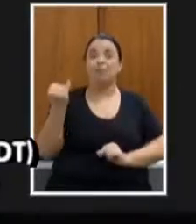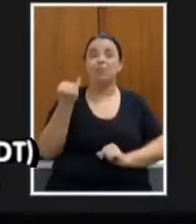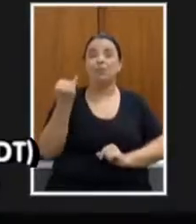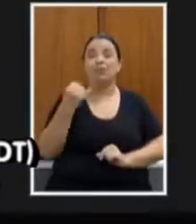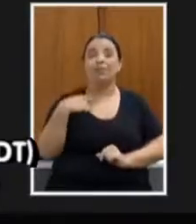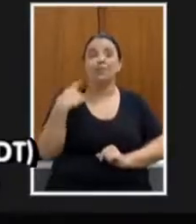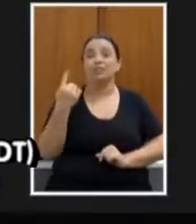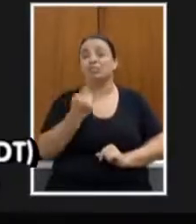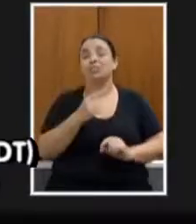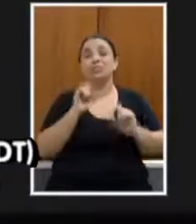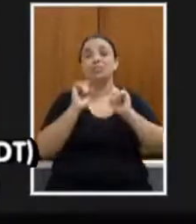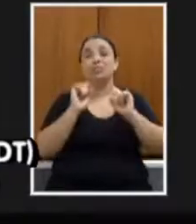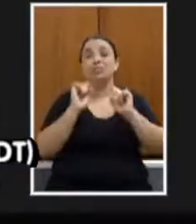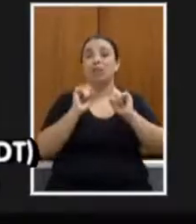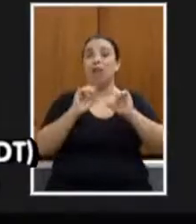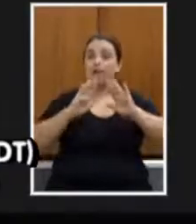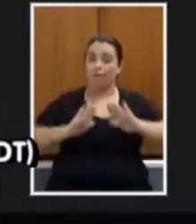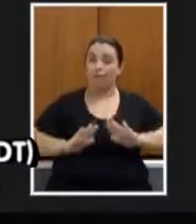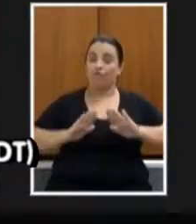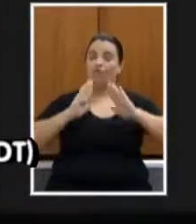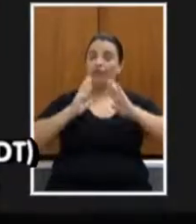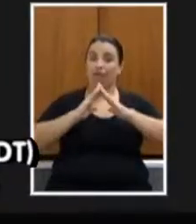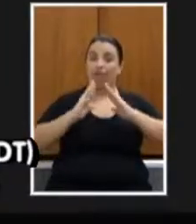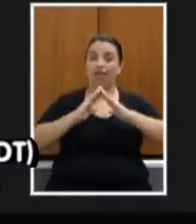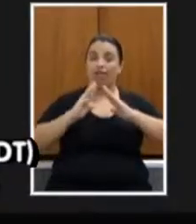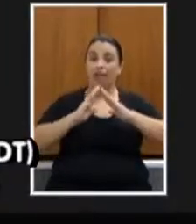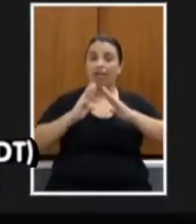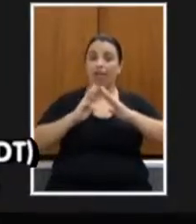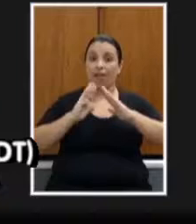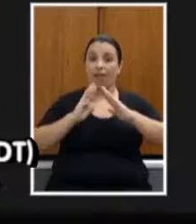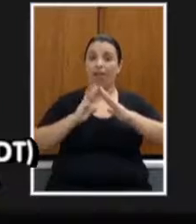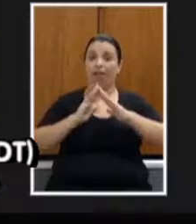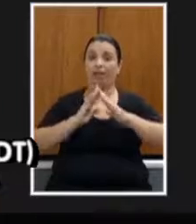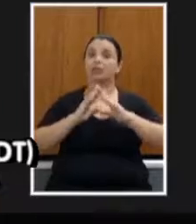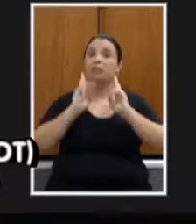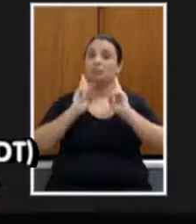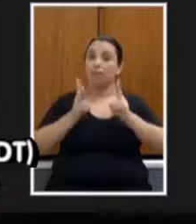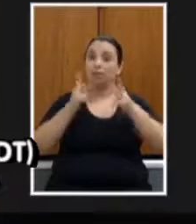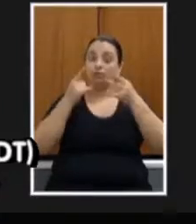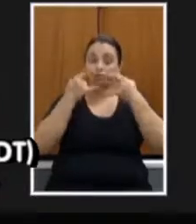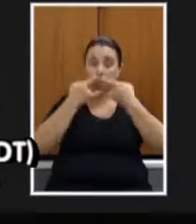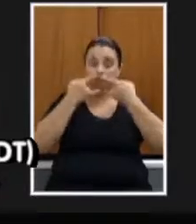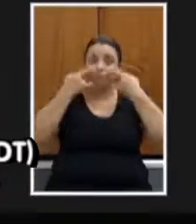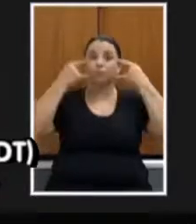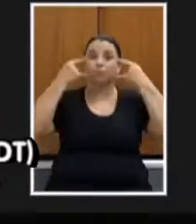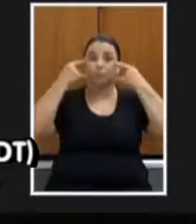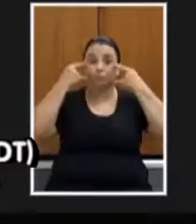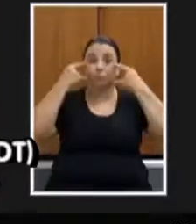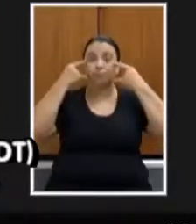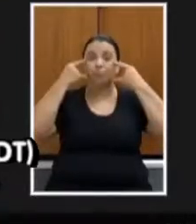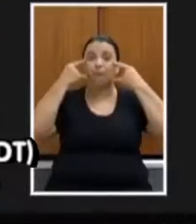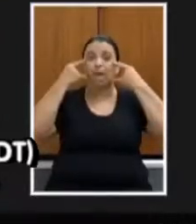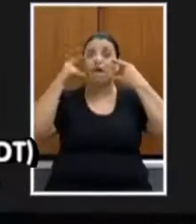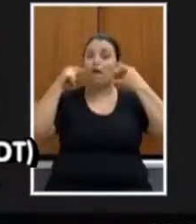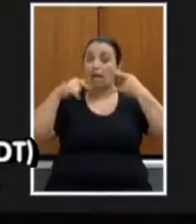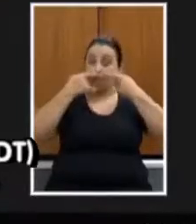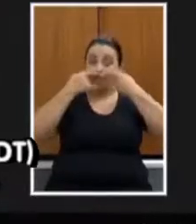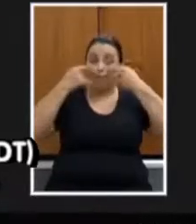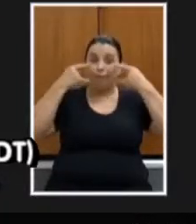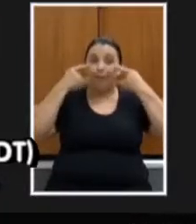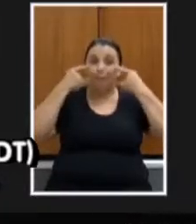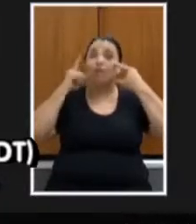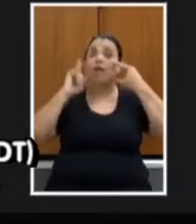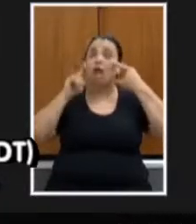gente ficar dentro de casa, a gente manter as máscaras, foi projeto de minha autoria, o primeiro que